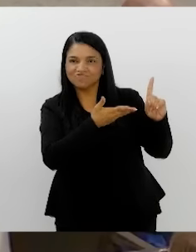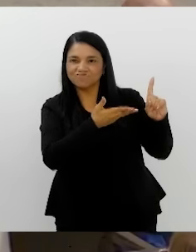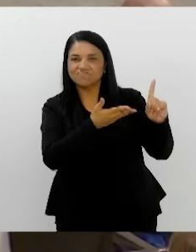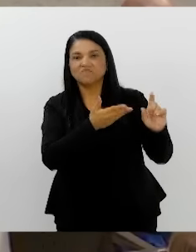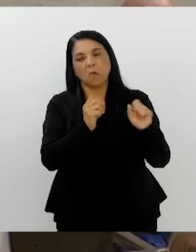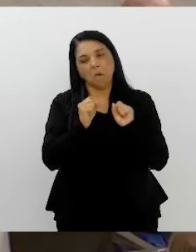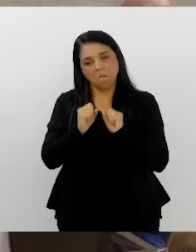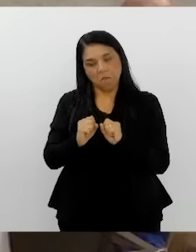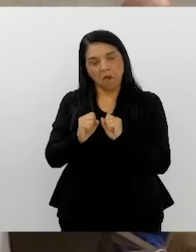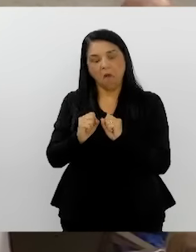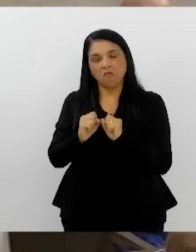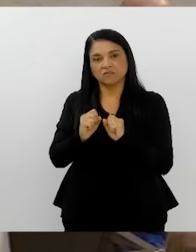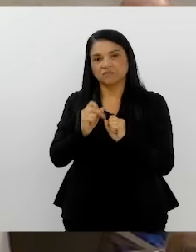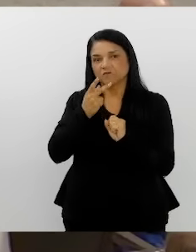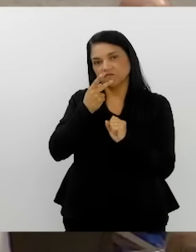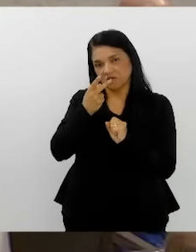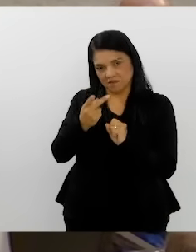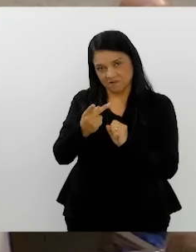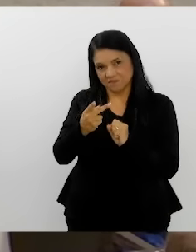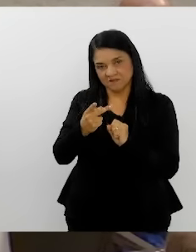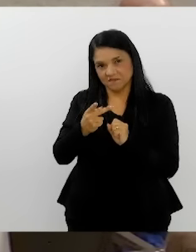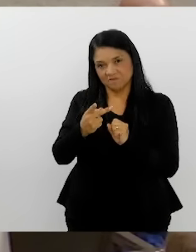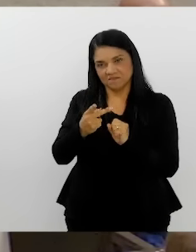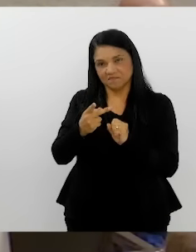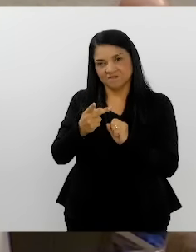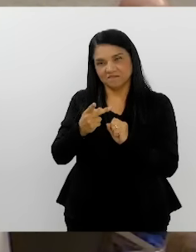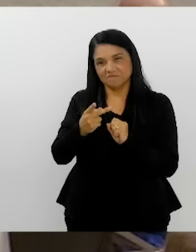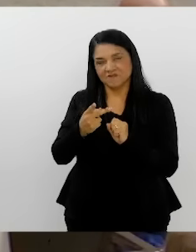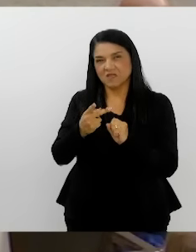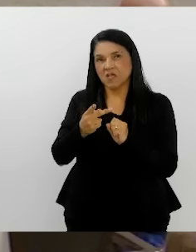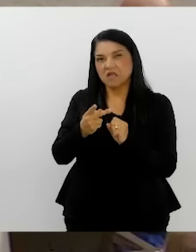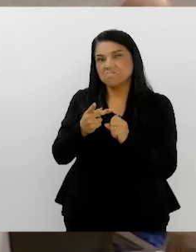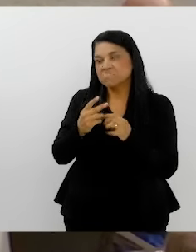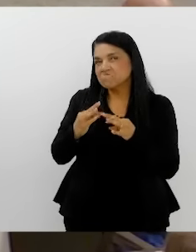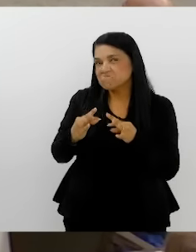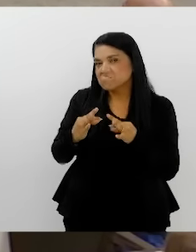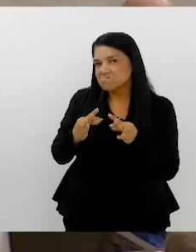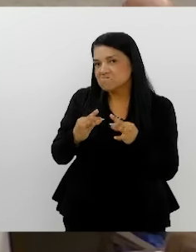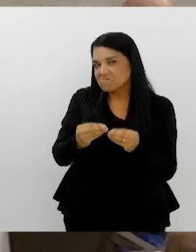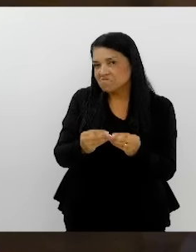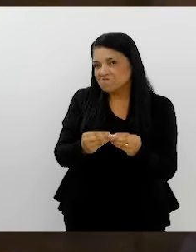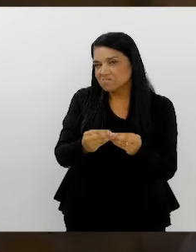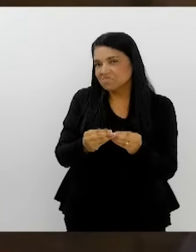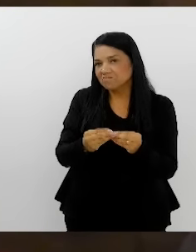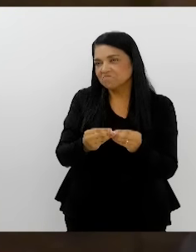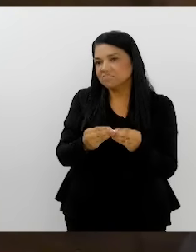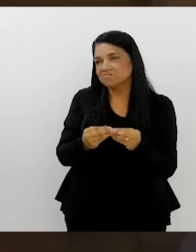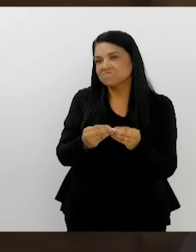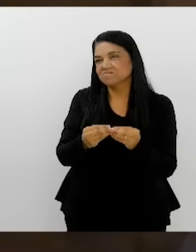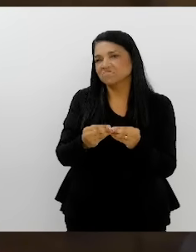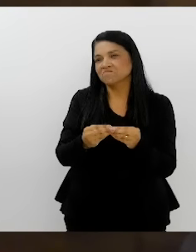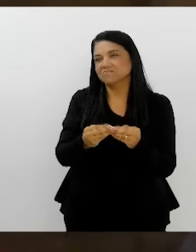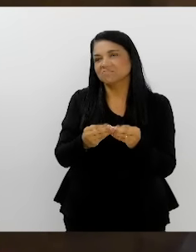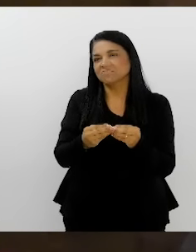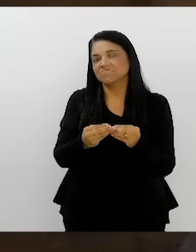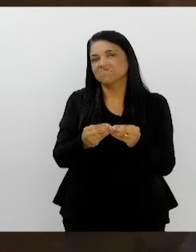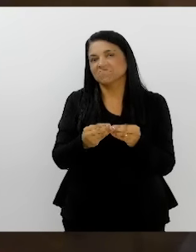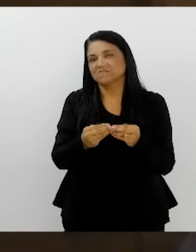como muitos aqui, eu diria a quase totalidade daqueles que privaram com Monsenhor